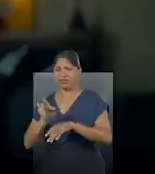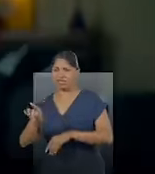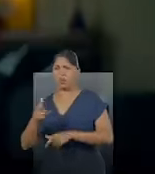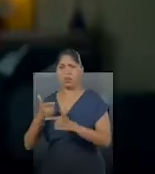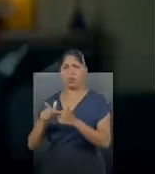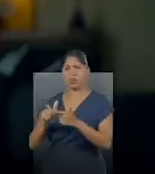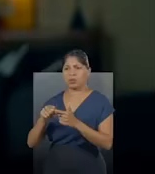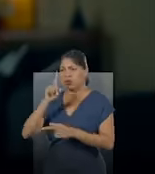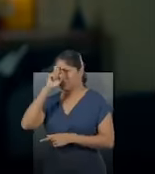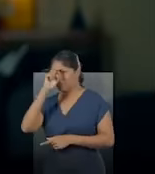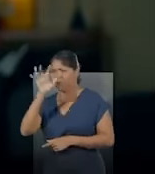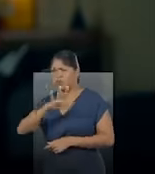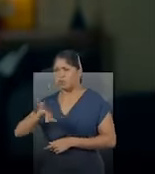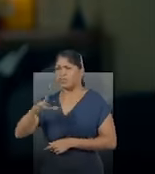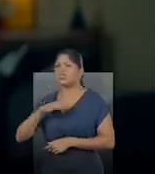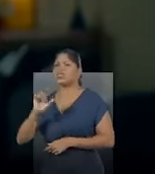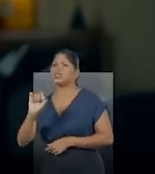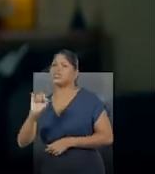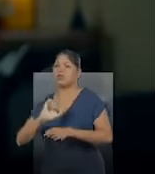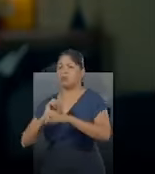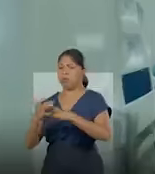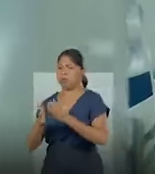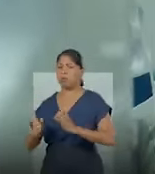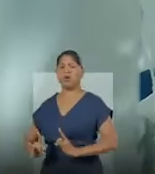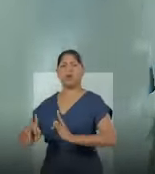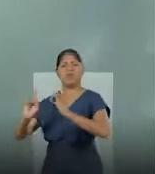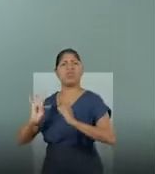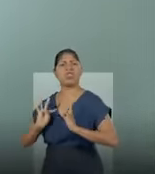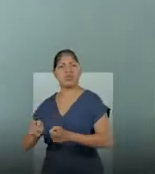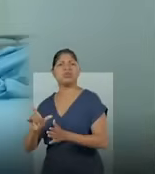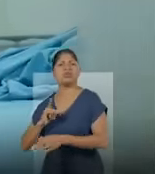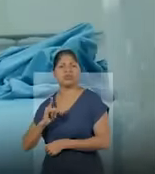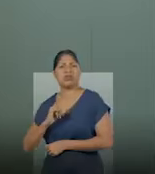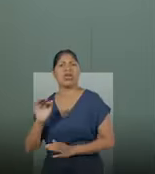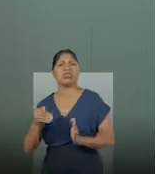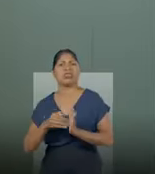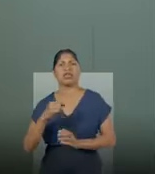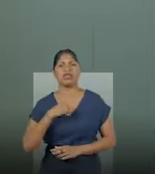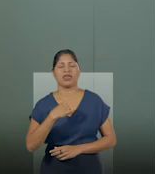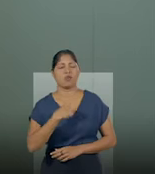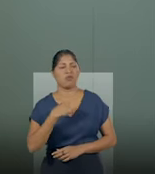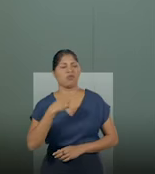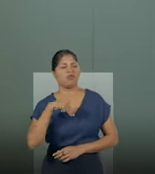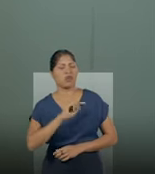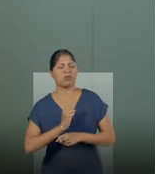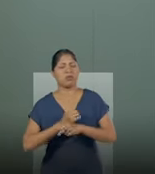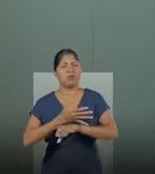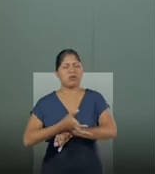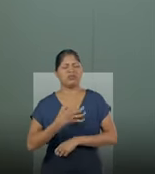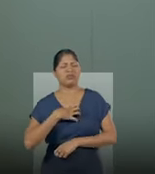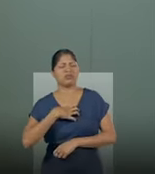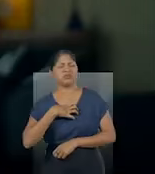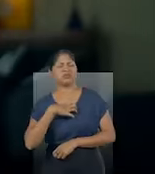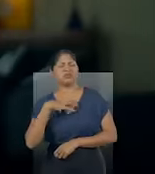e aí o hospital inteiro, Covid, todos os andares, até que me senti mal de madrugada, mas era um